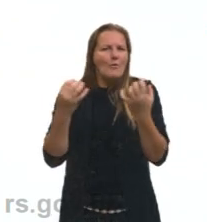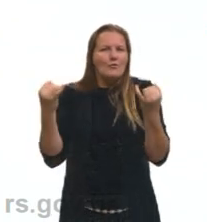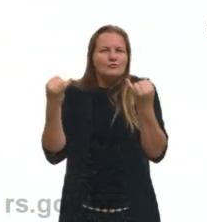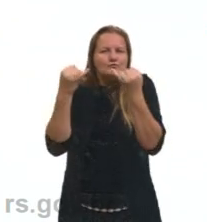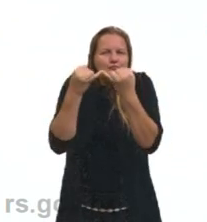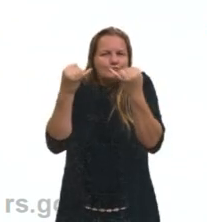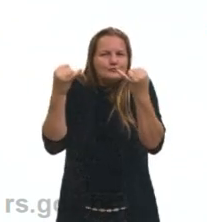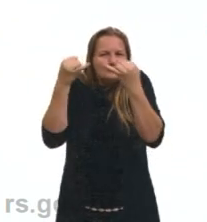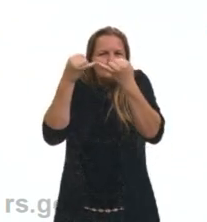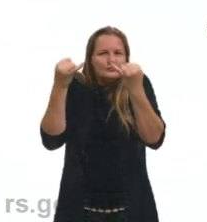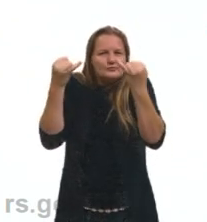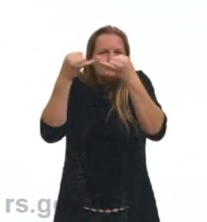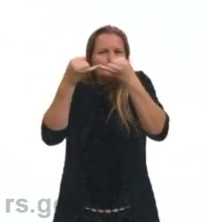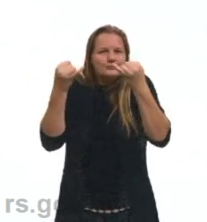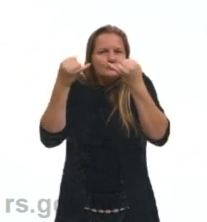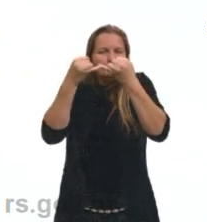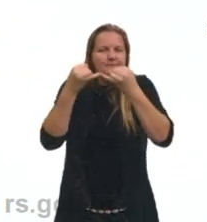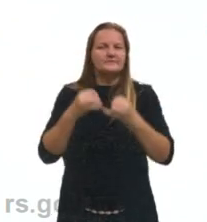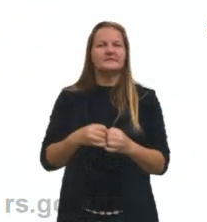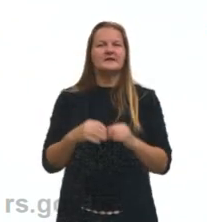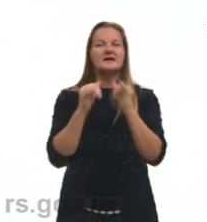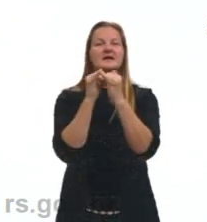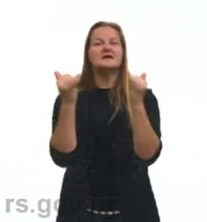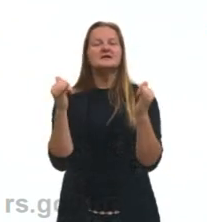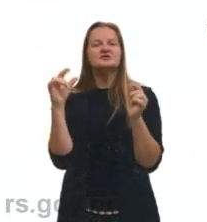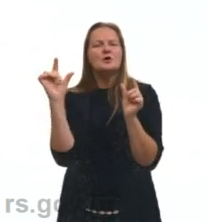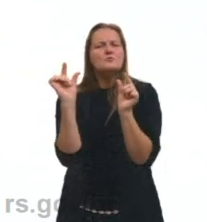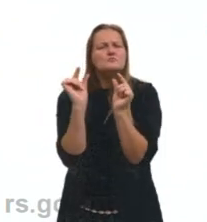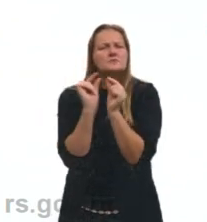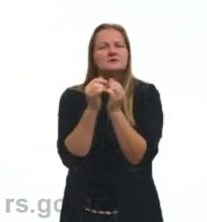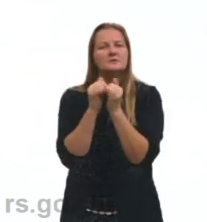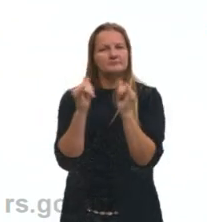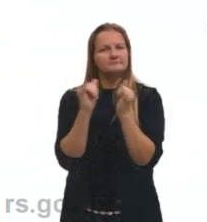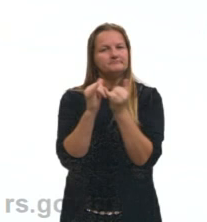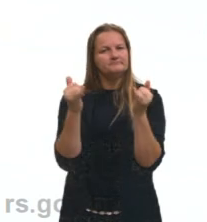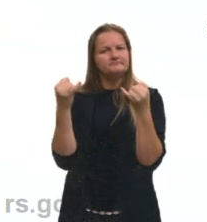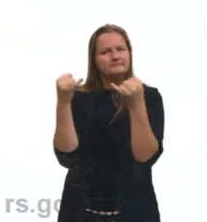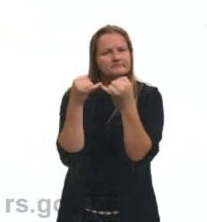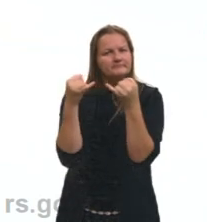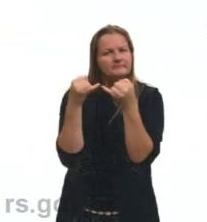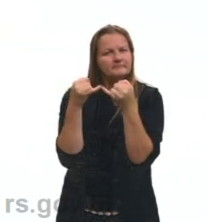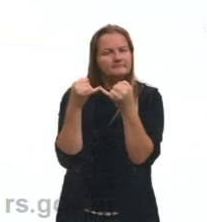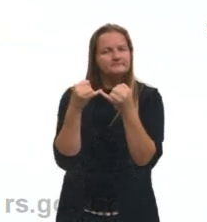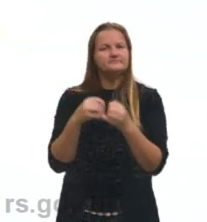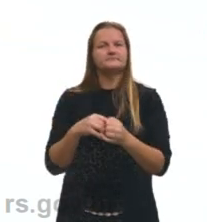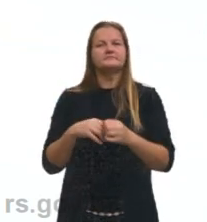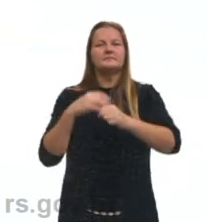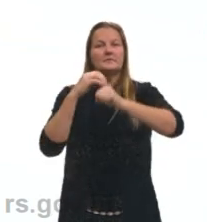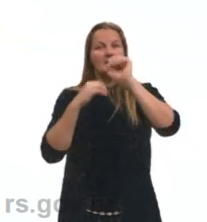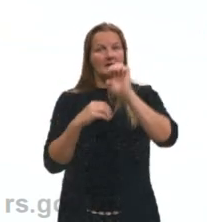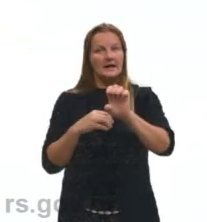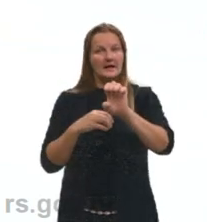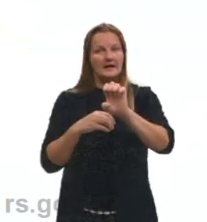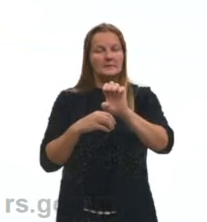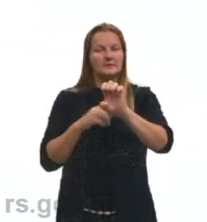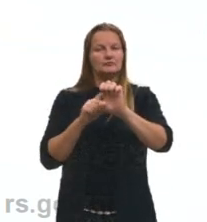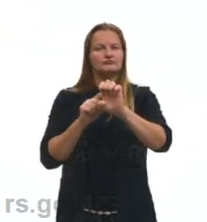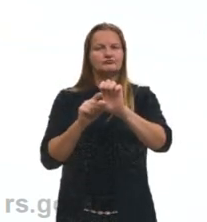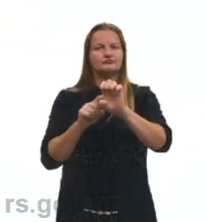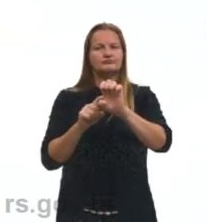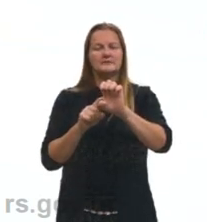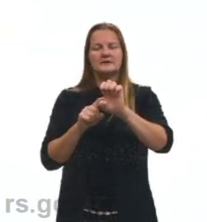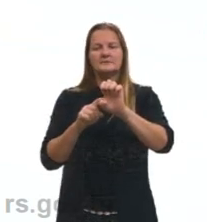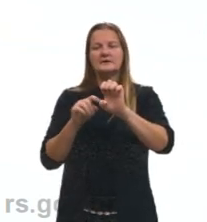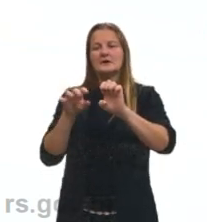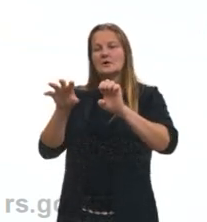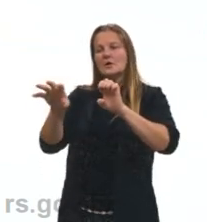que que seria isso né é a energia mínima necessária para que um elemento químico consiga